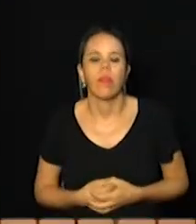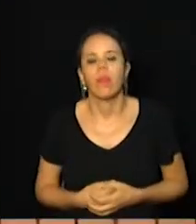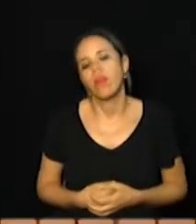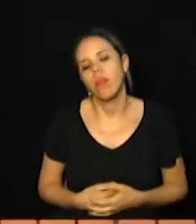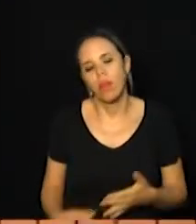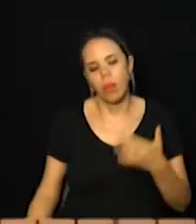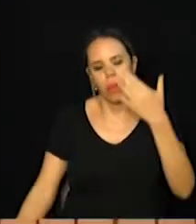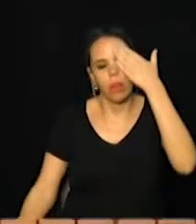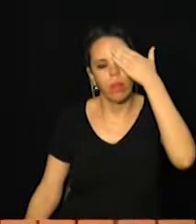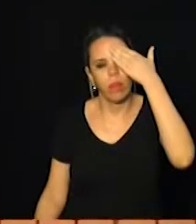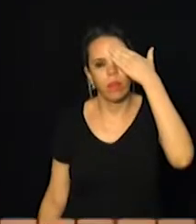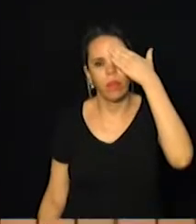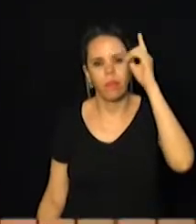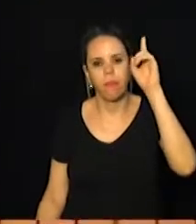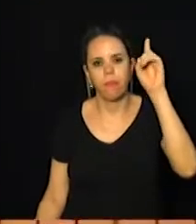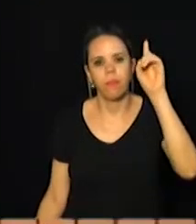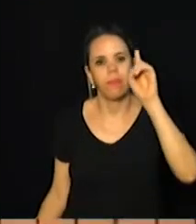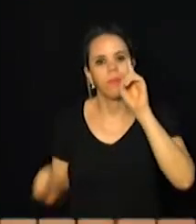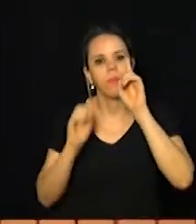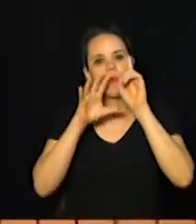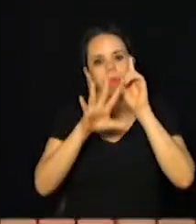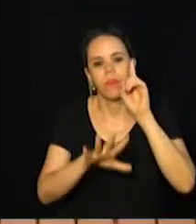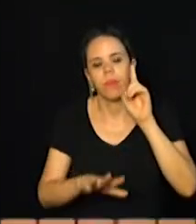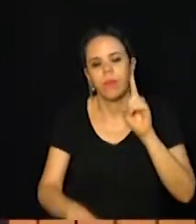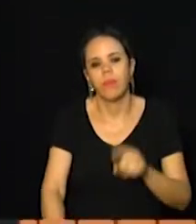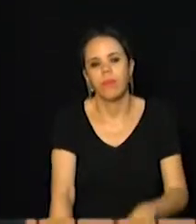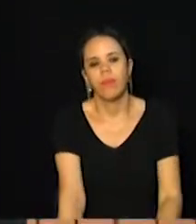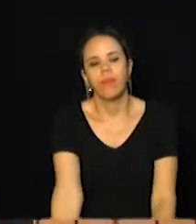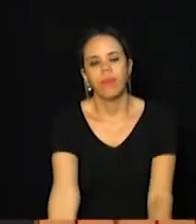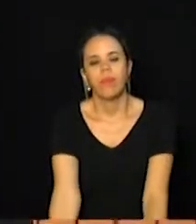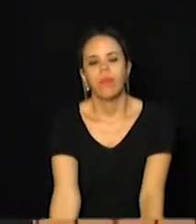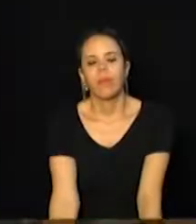muito obrigado e Deus nos abençoe bastante